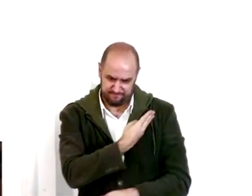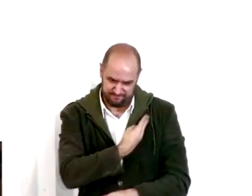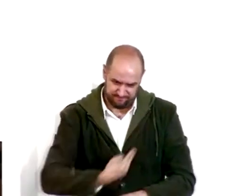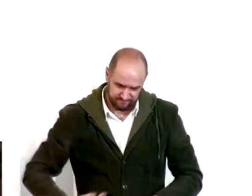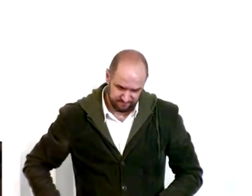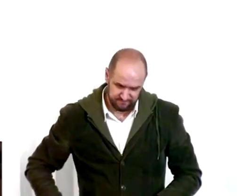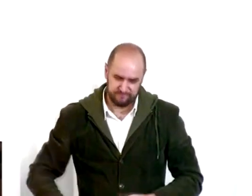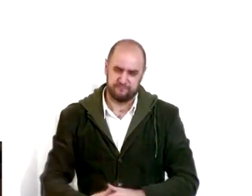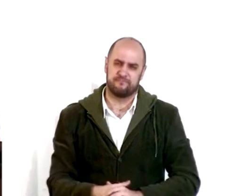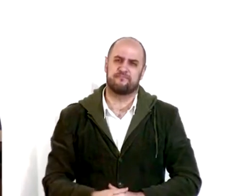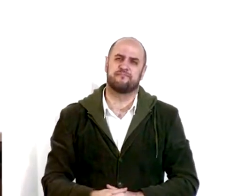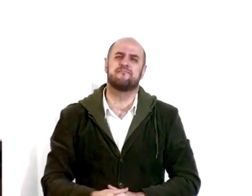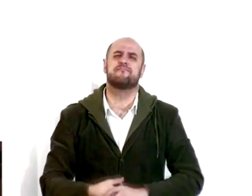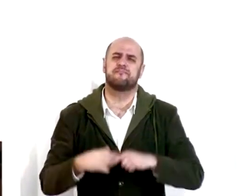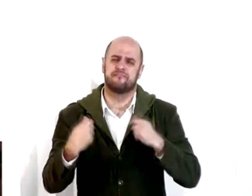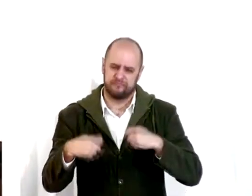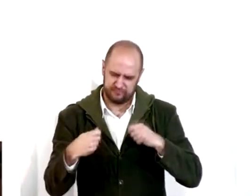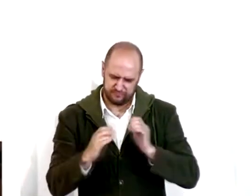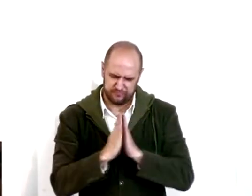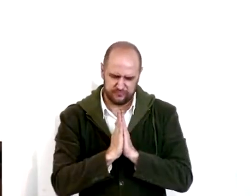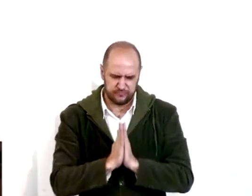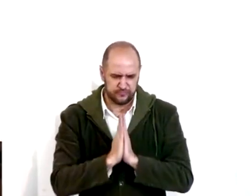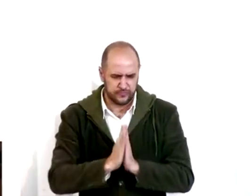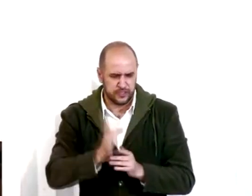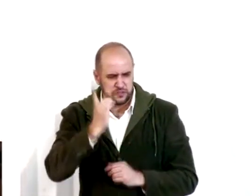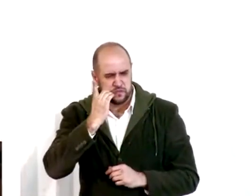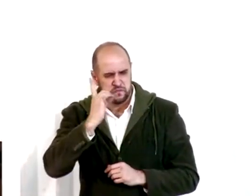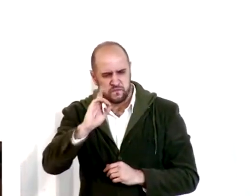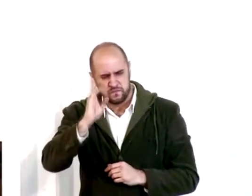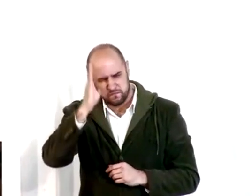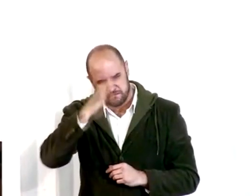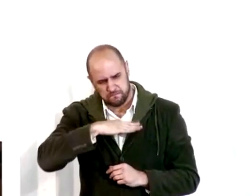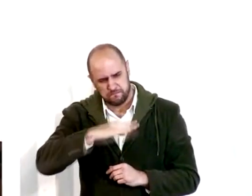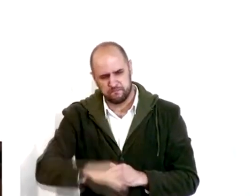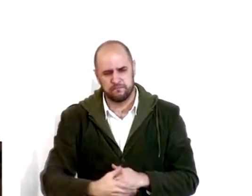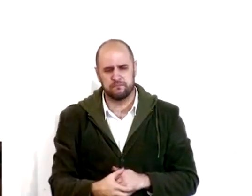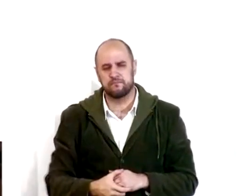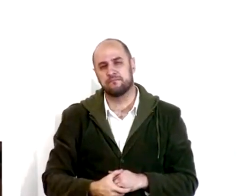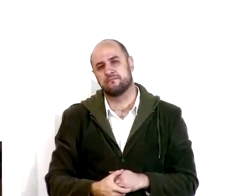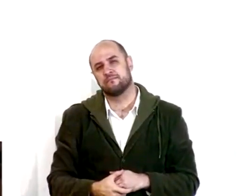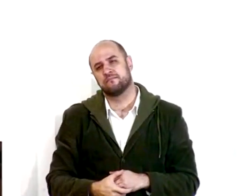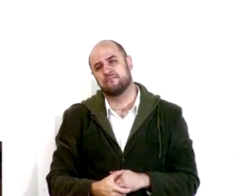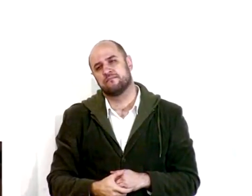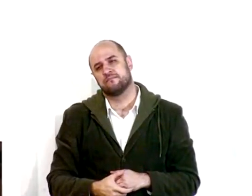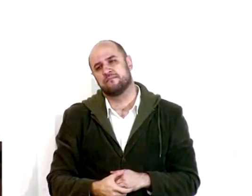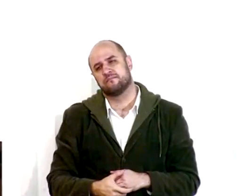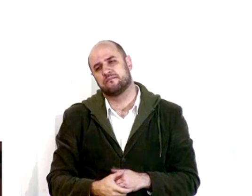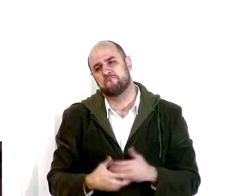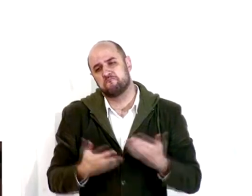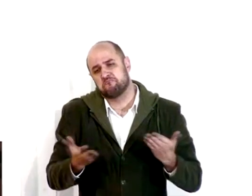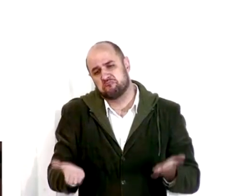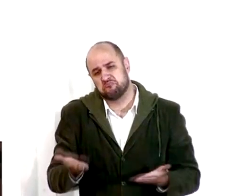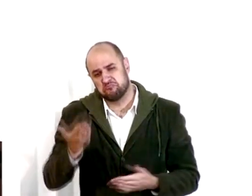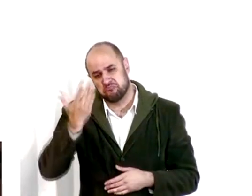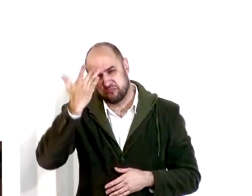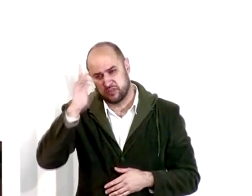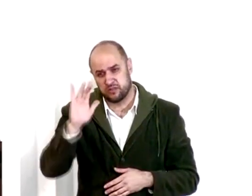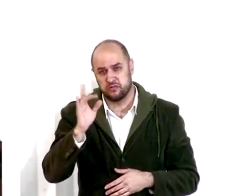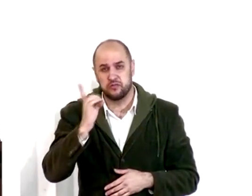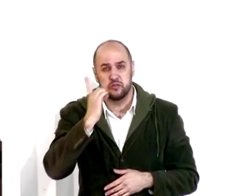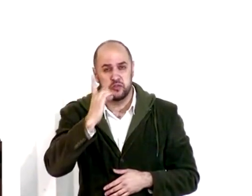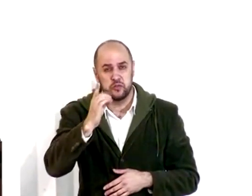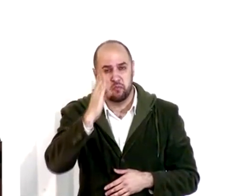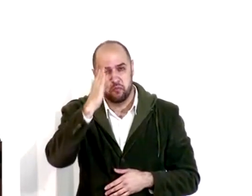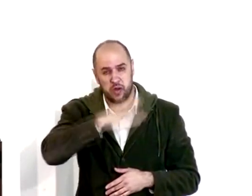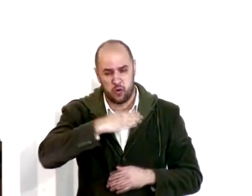governantes. Precisamos orar porque os dias são maus. E talvez eles vão de mal